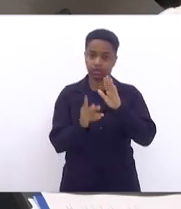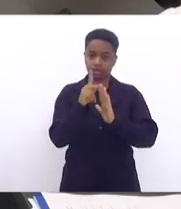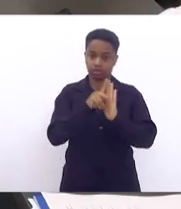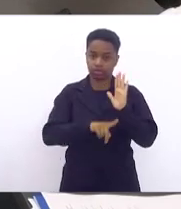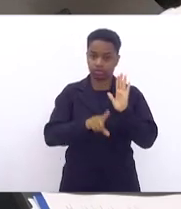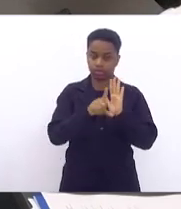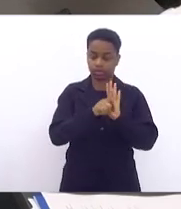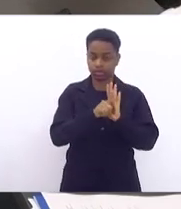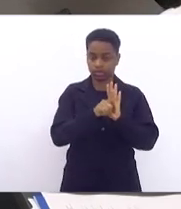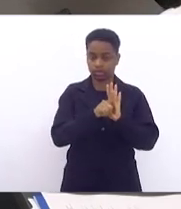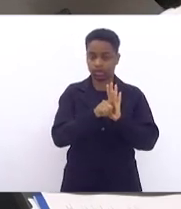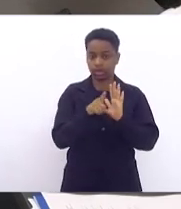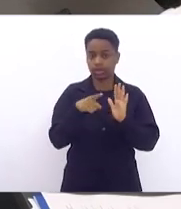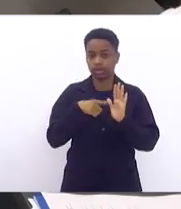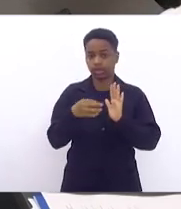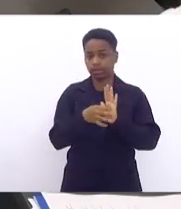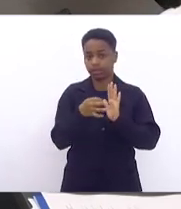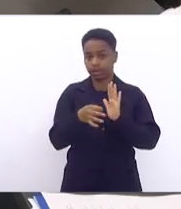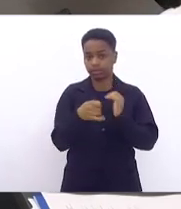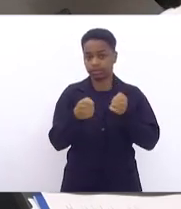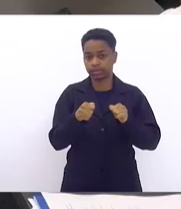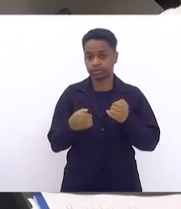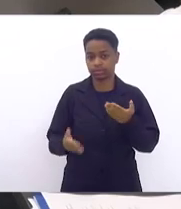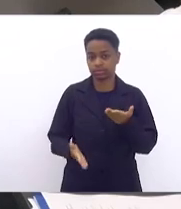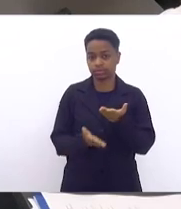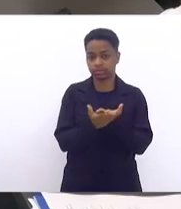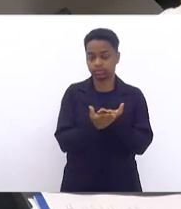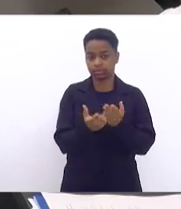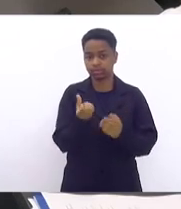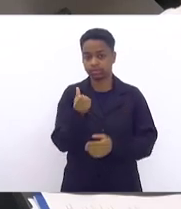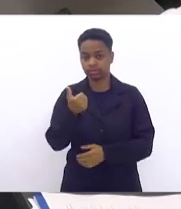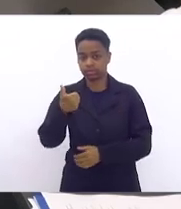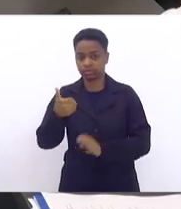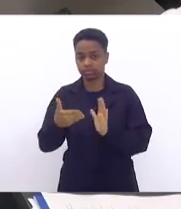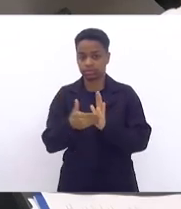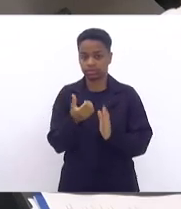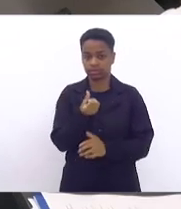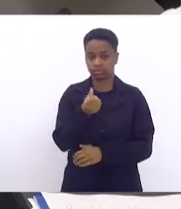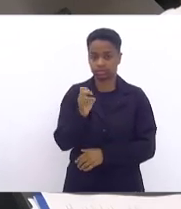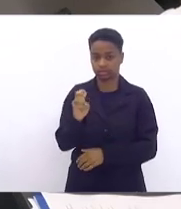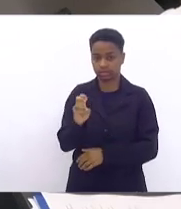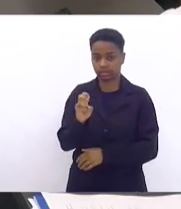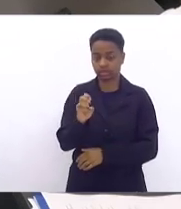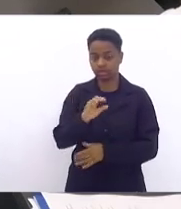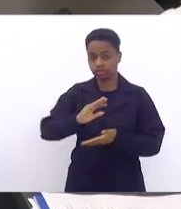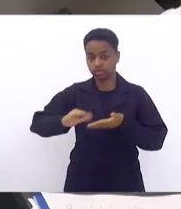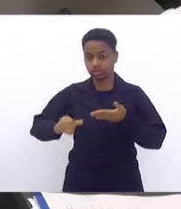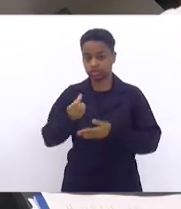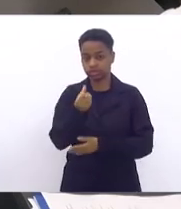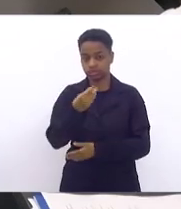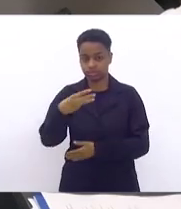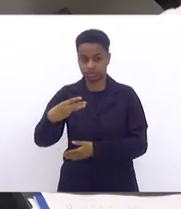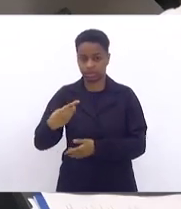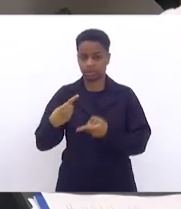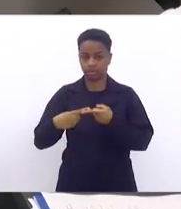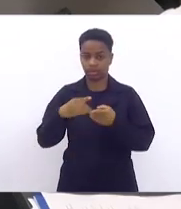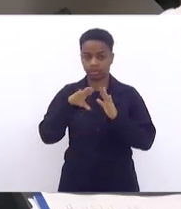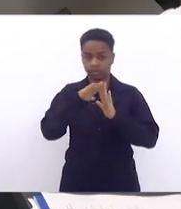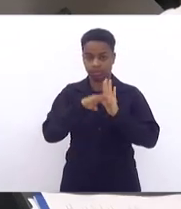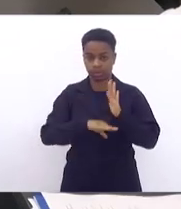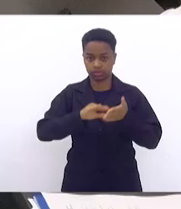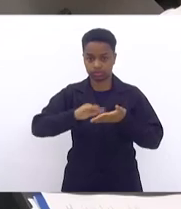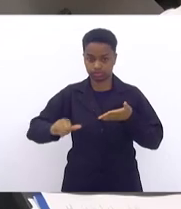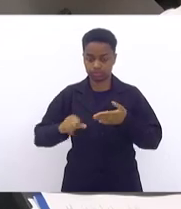projetos que tem o parecer pela anexação, do 61 a 65, excetuando o 63, que está retirado de pauta.